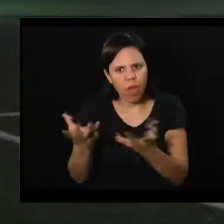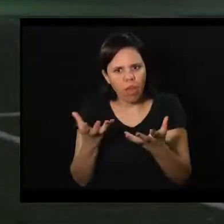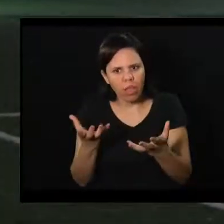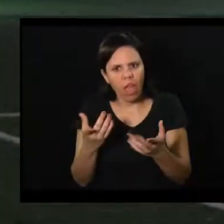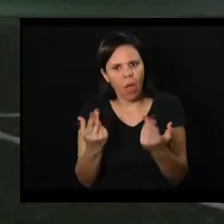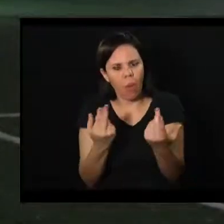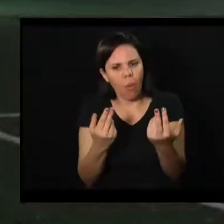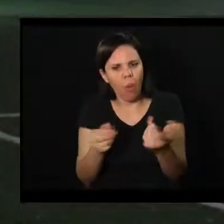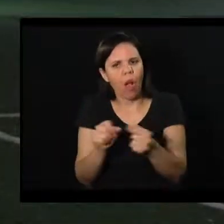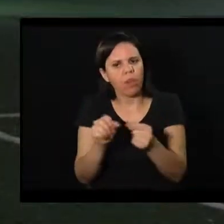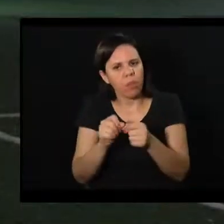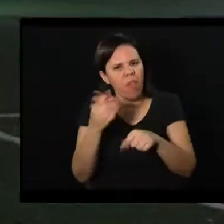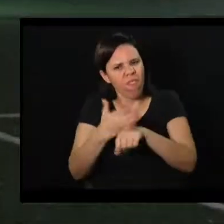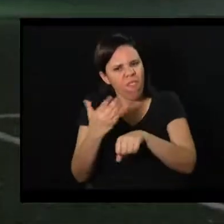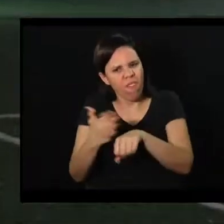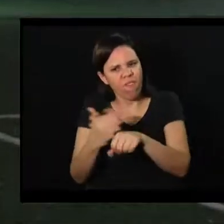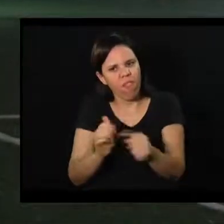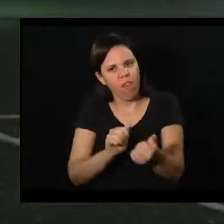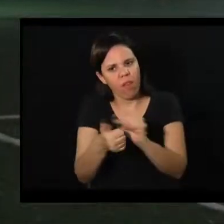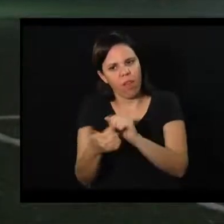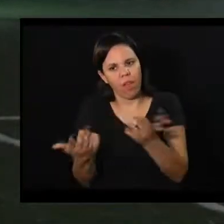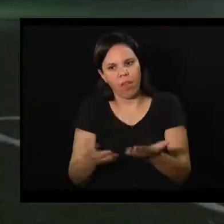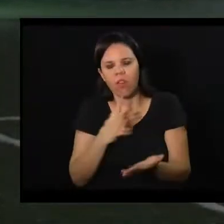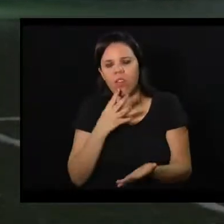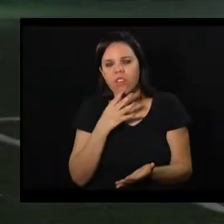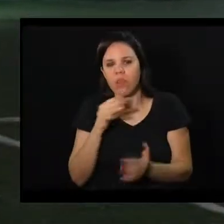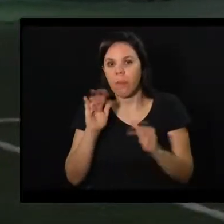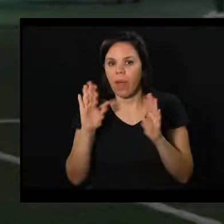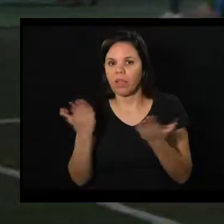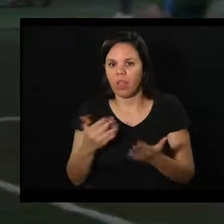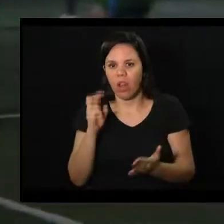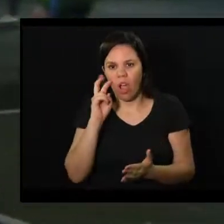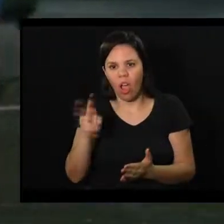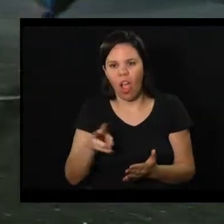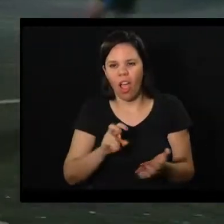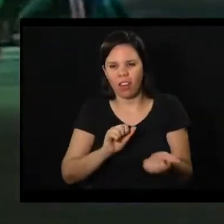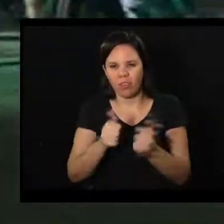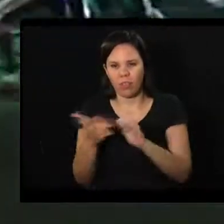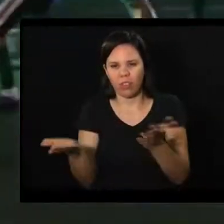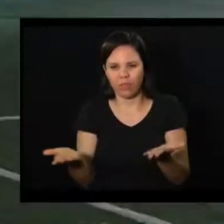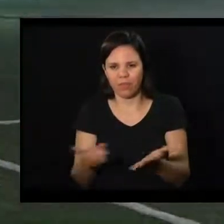esporte. Nós vamos conhecer um pouco mais a respeito dele agora. Olha o esporte aí!